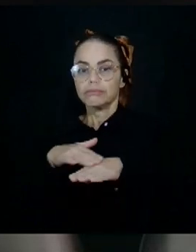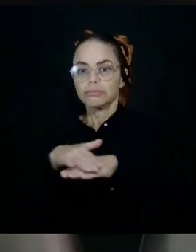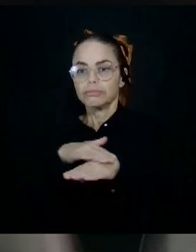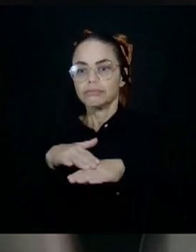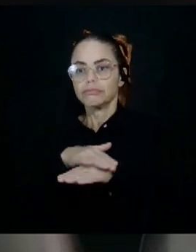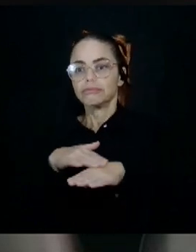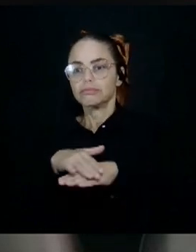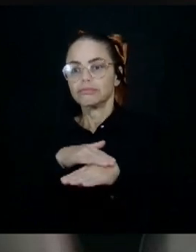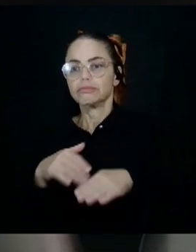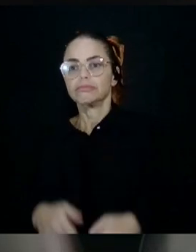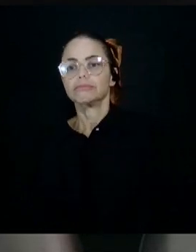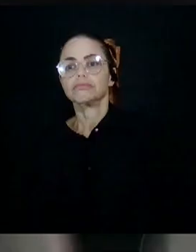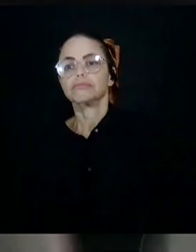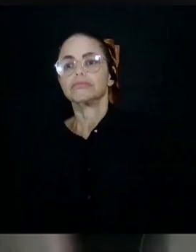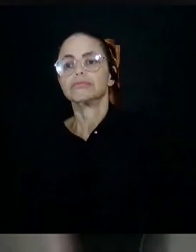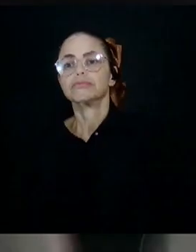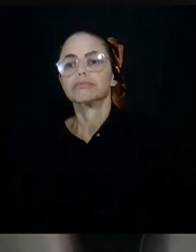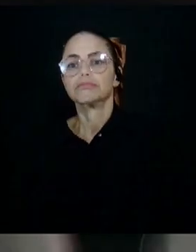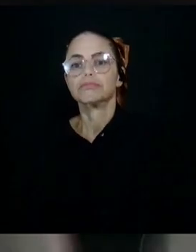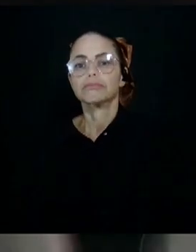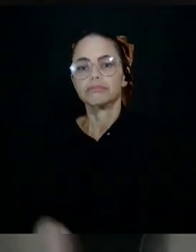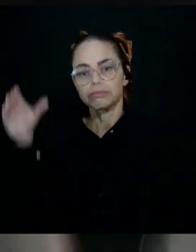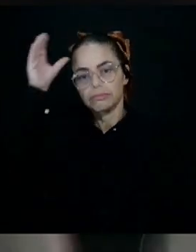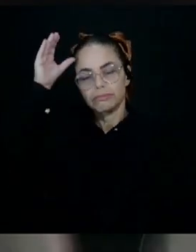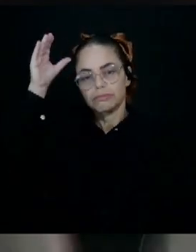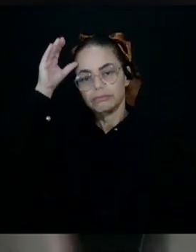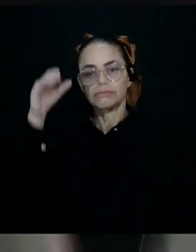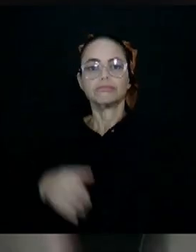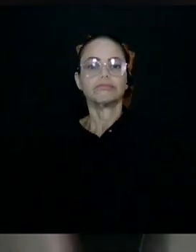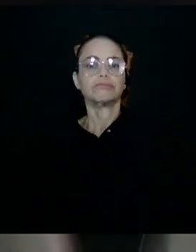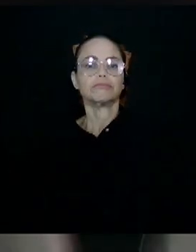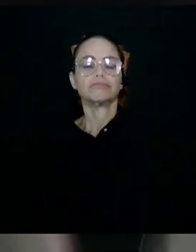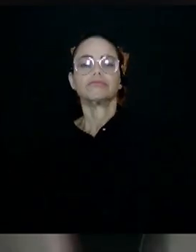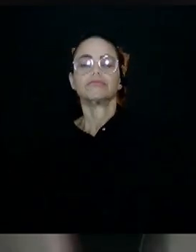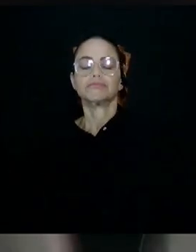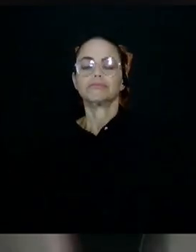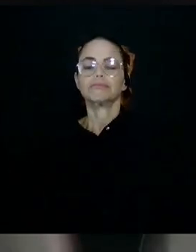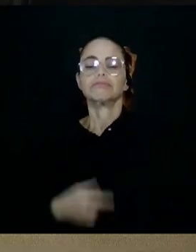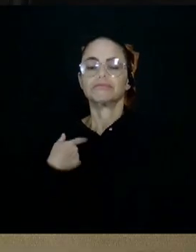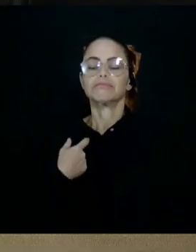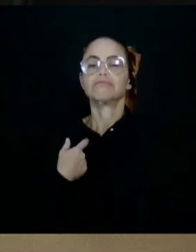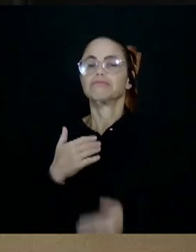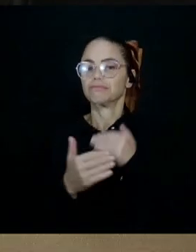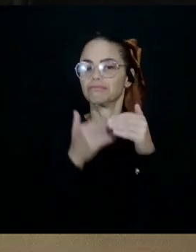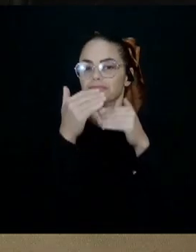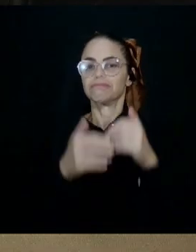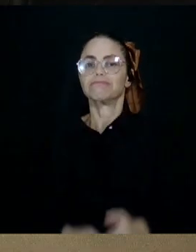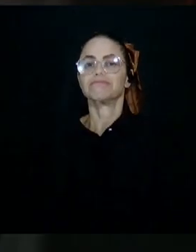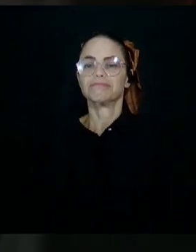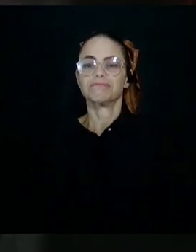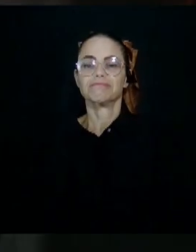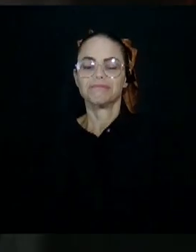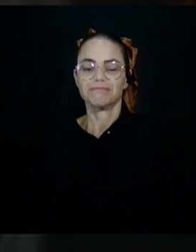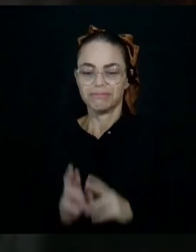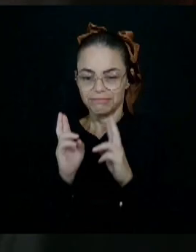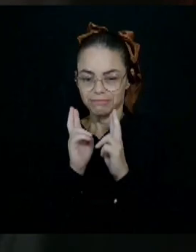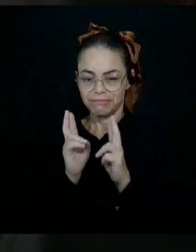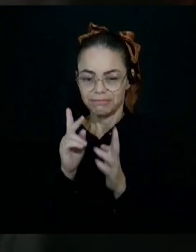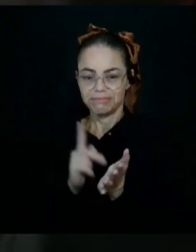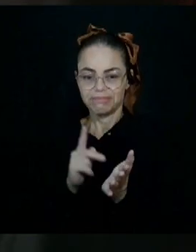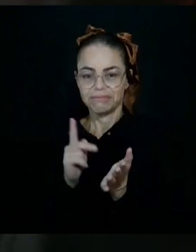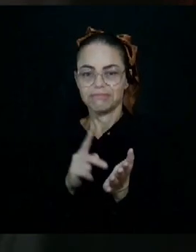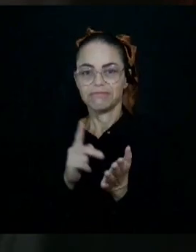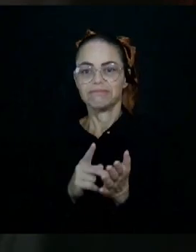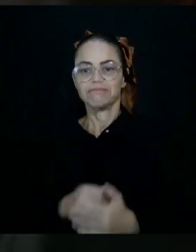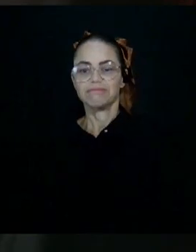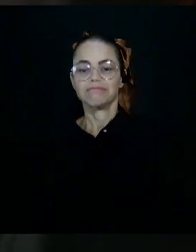né, essa consciência e que nós faremos grandes avanços. É Tenho verdade, esperança. é verdade. Quando a mulher se levanta, ela levanta